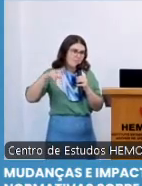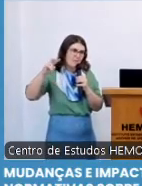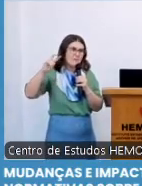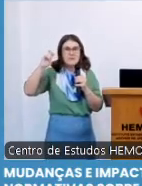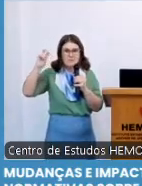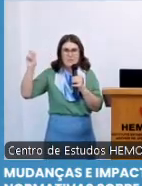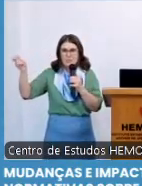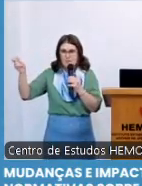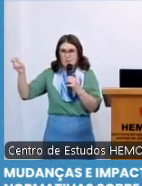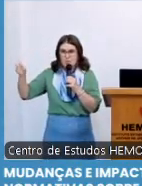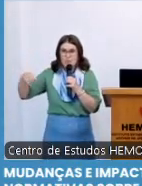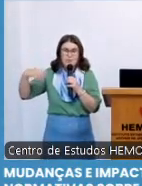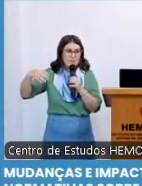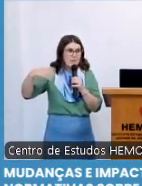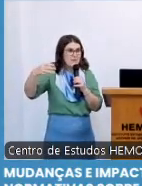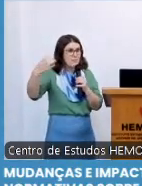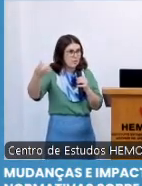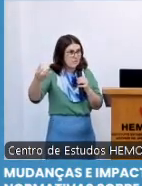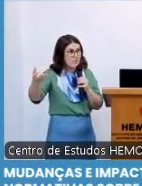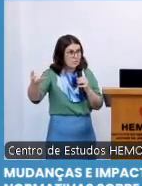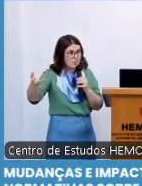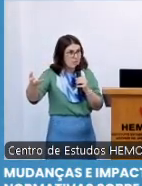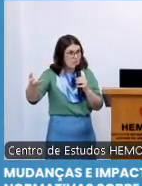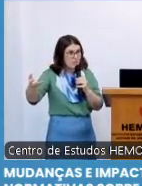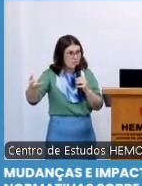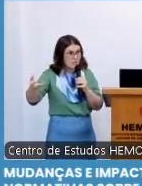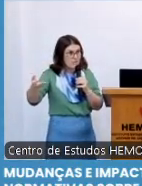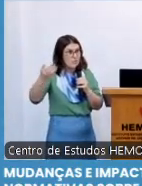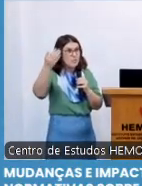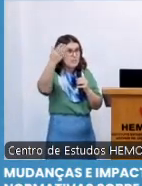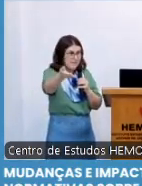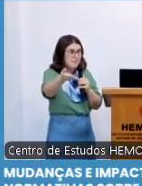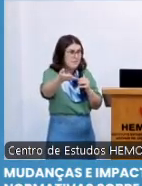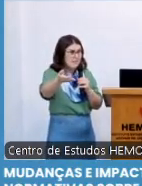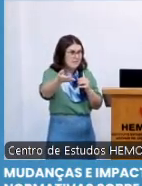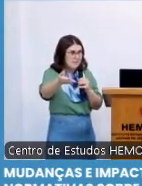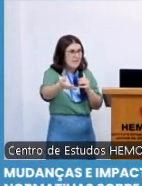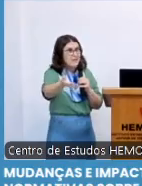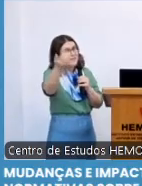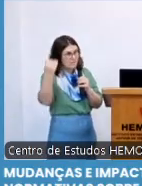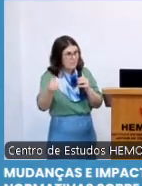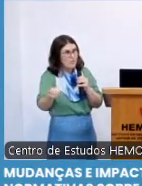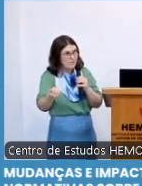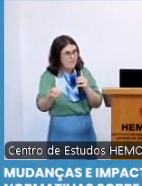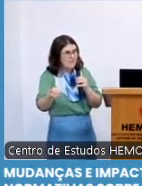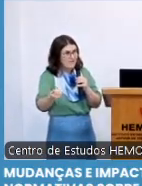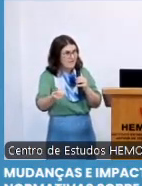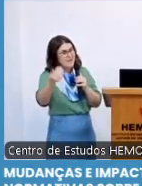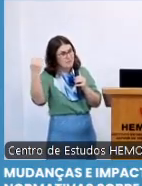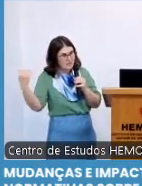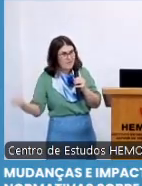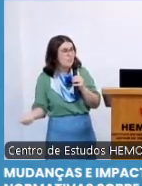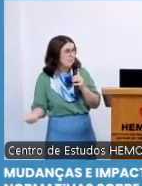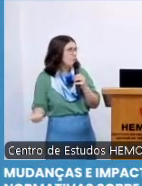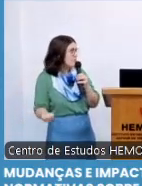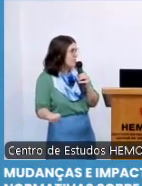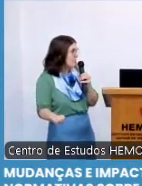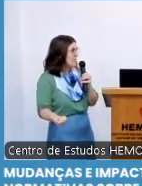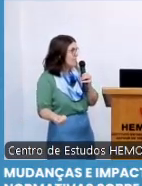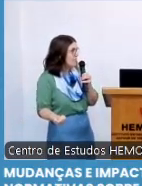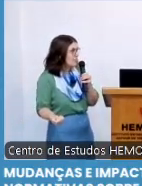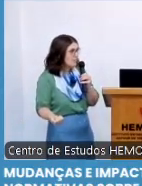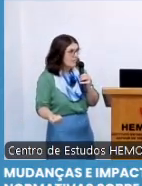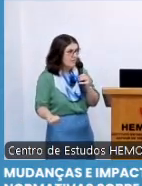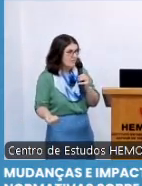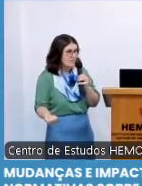que, assim, não estou falando de todos, mas que pode ser um projeto, inclusive, de uma demanda da própria secretaria para alguma instituição